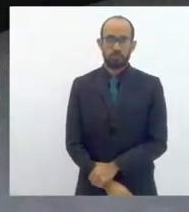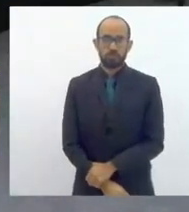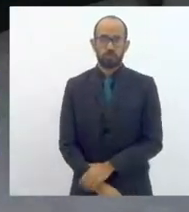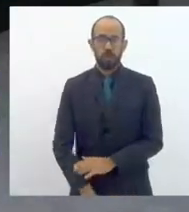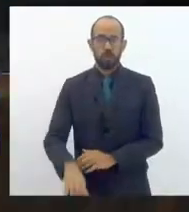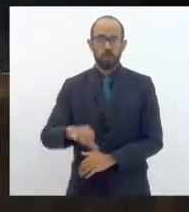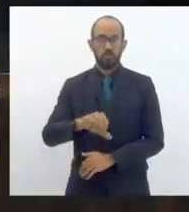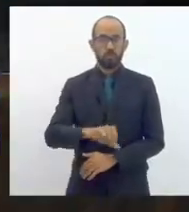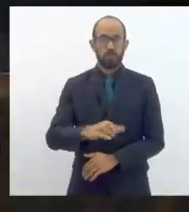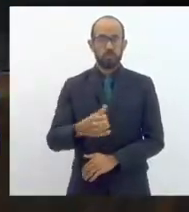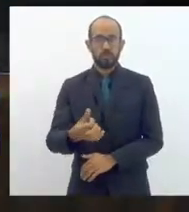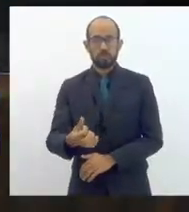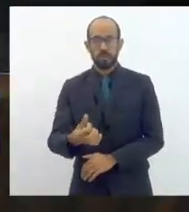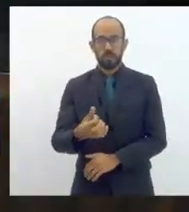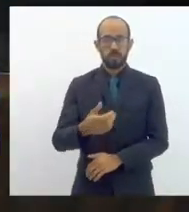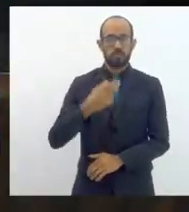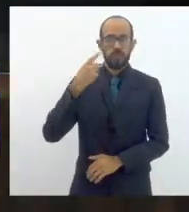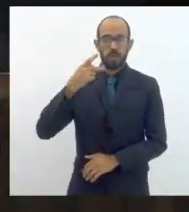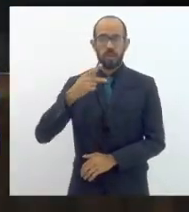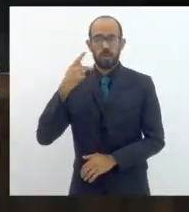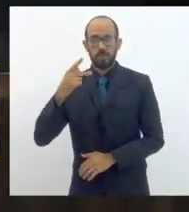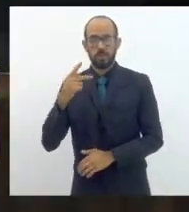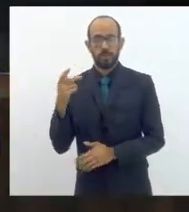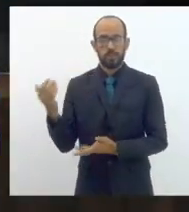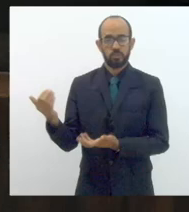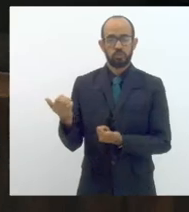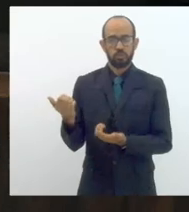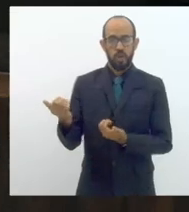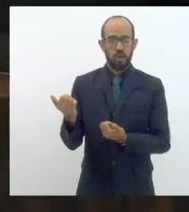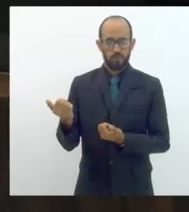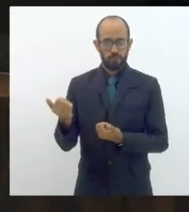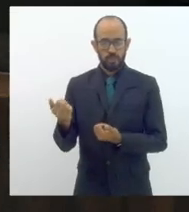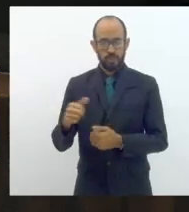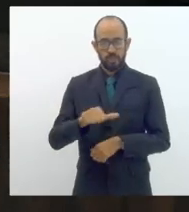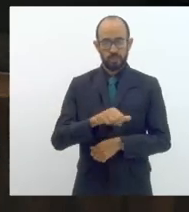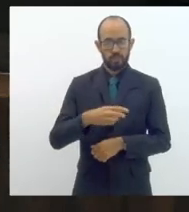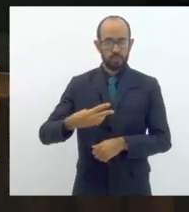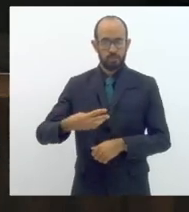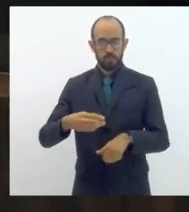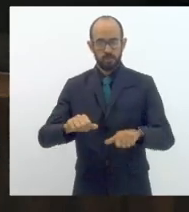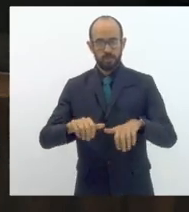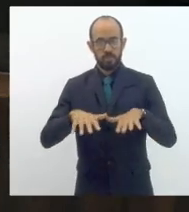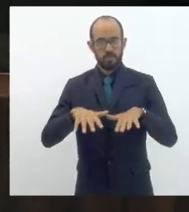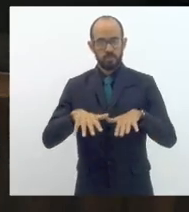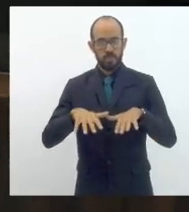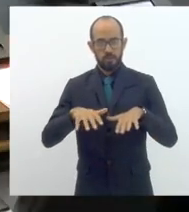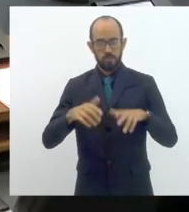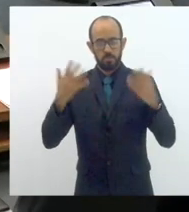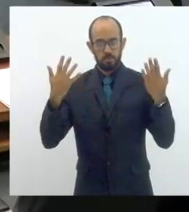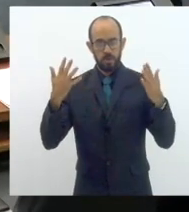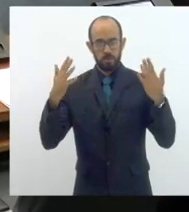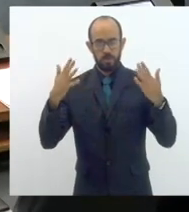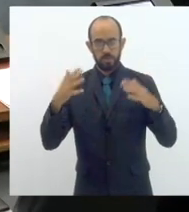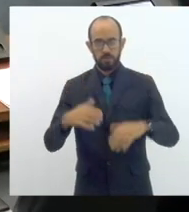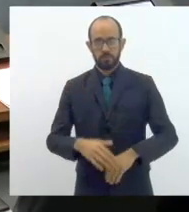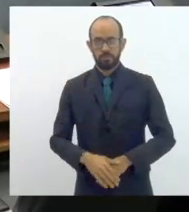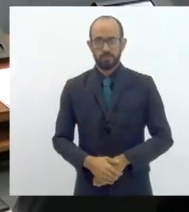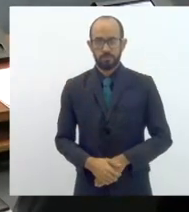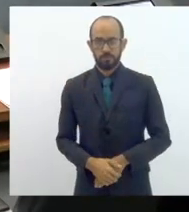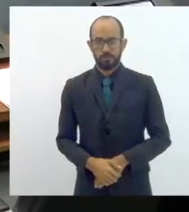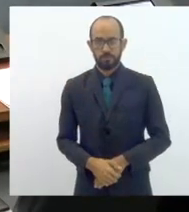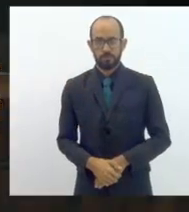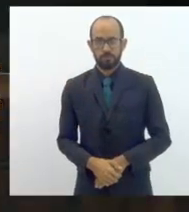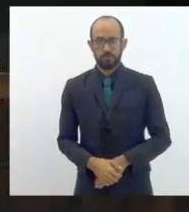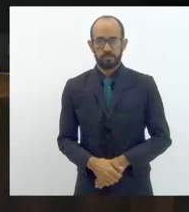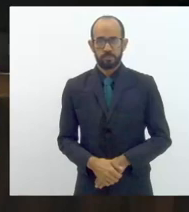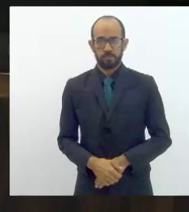96 parlamentares juvenis empossados na 13ª edição. Parabéns, parabéns. Bom, quero